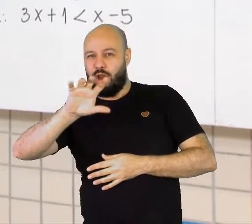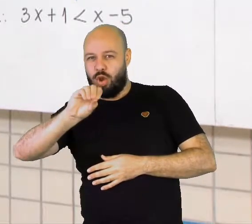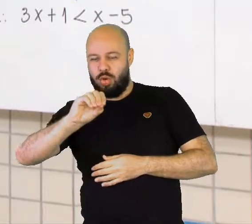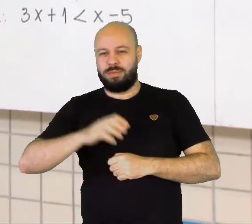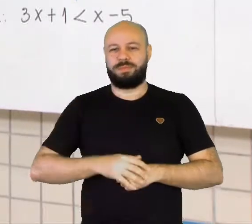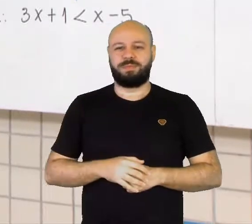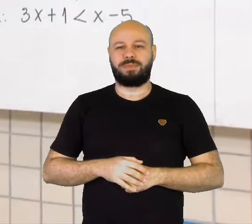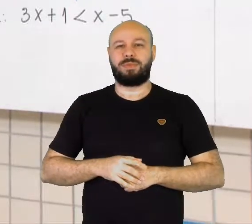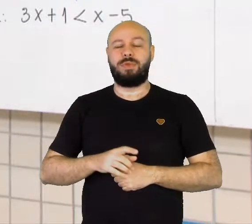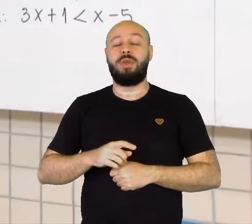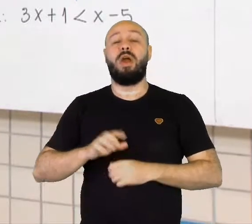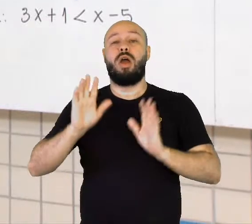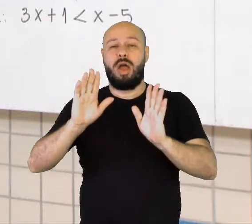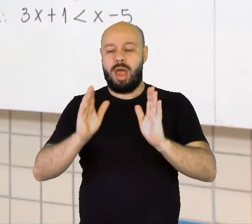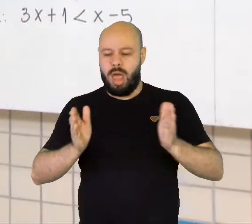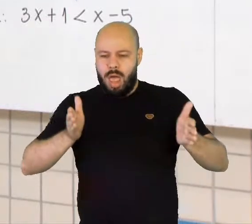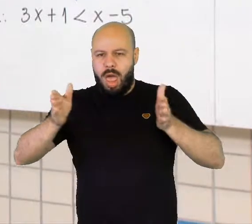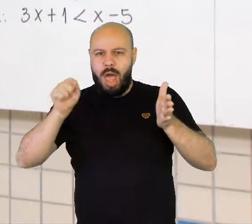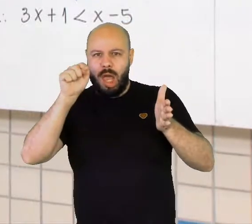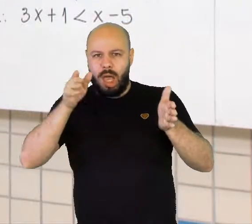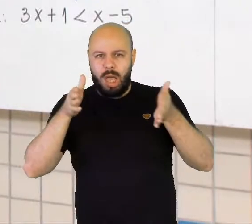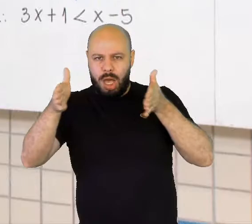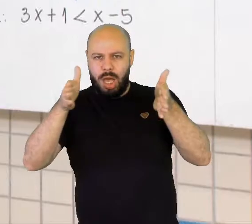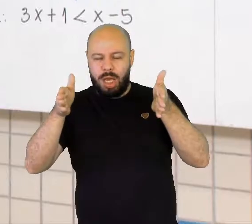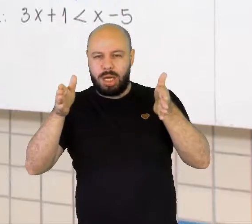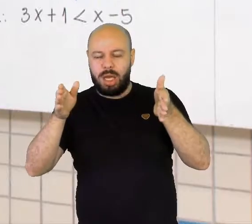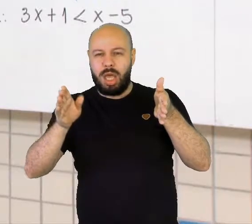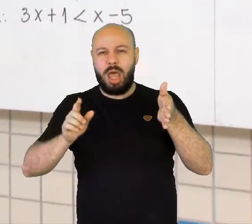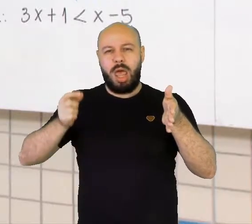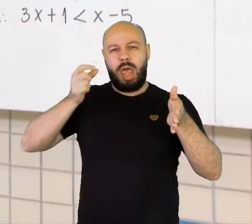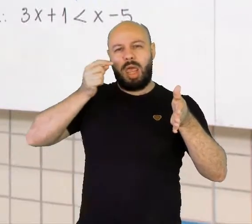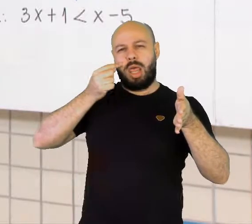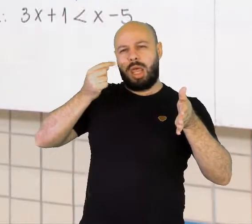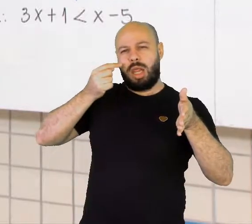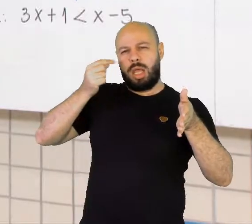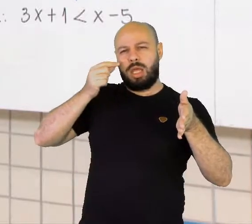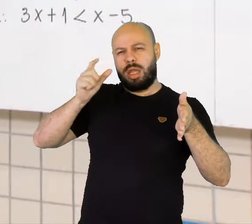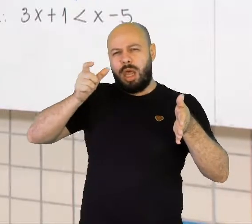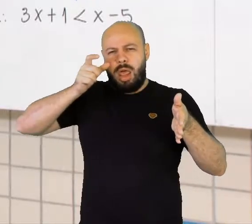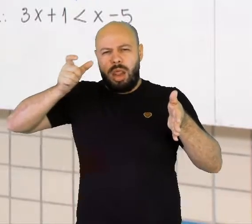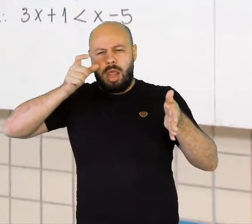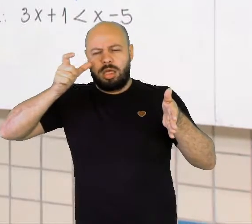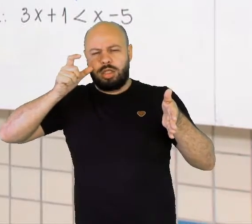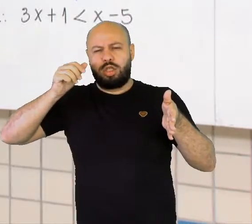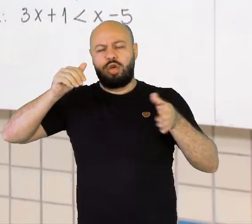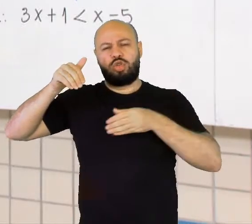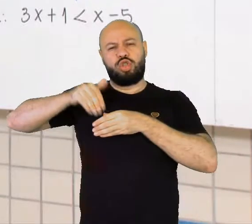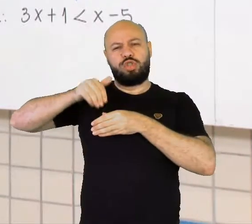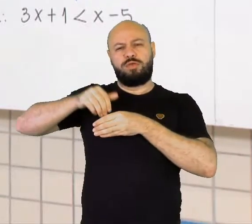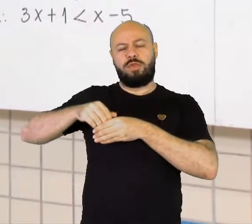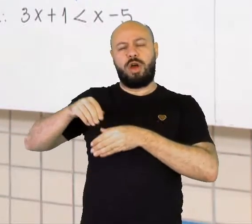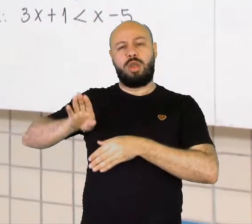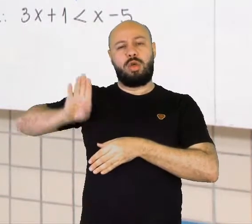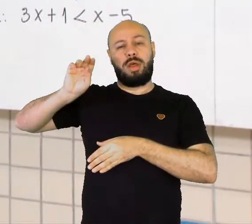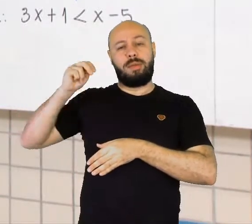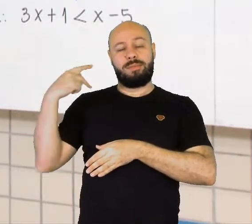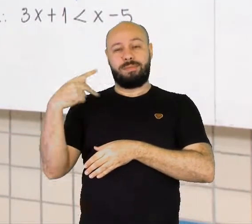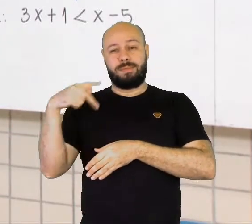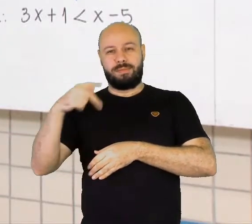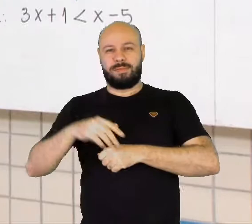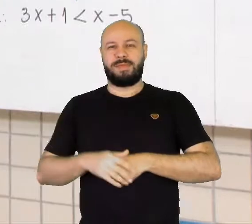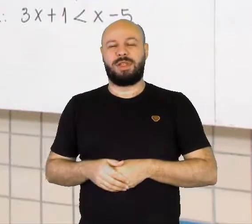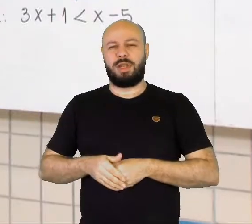é o intervalo de intenções de voto do candidato A. É o intervalo que vai do 38 até o